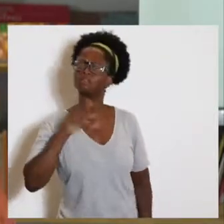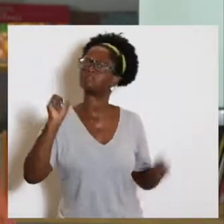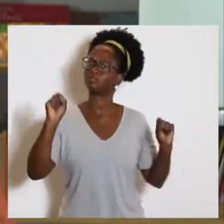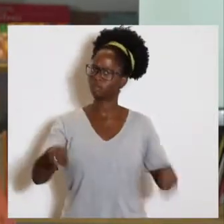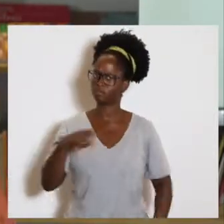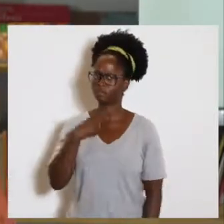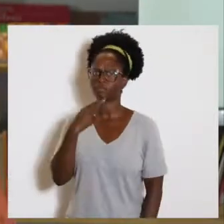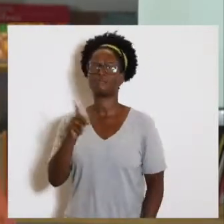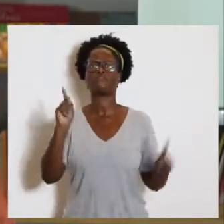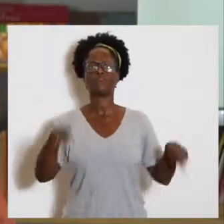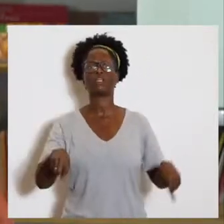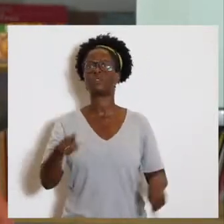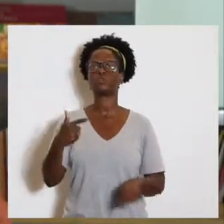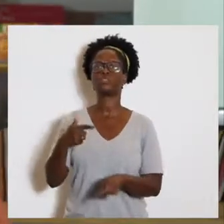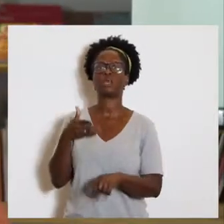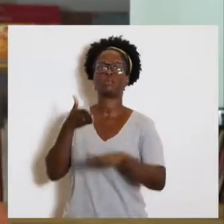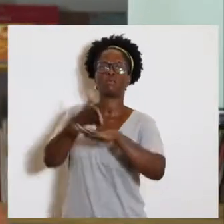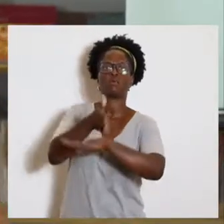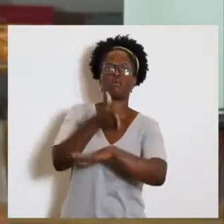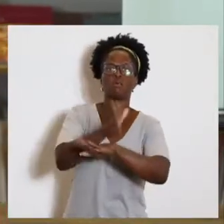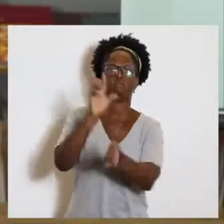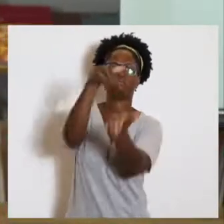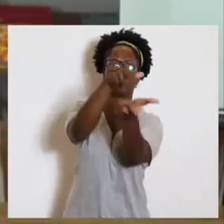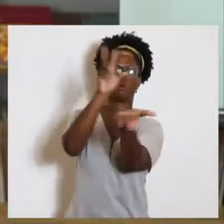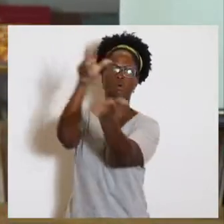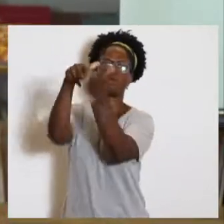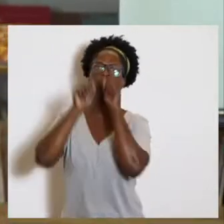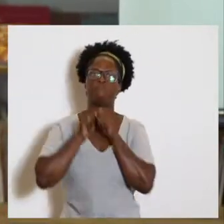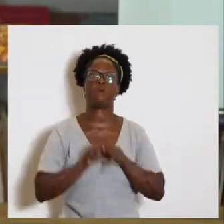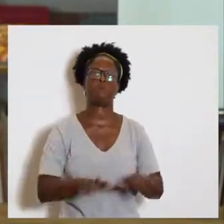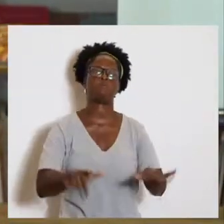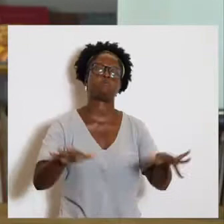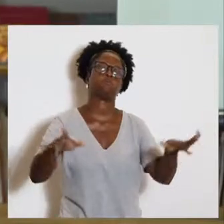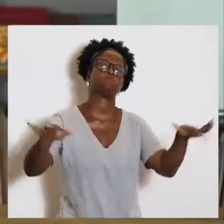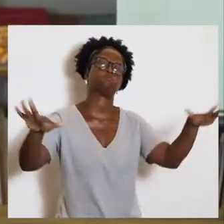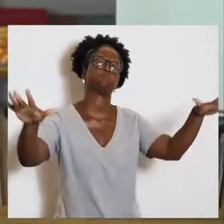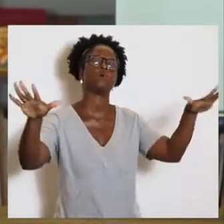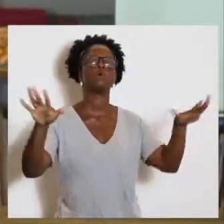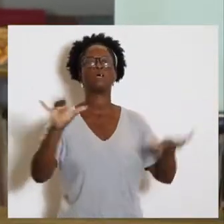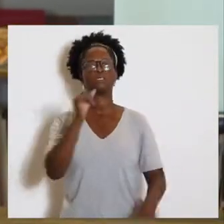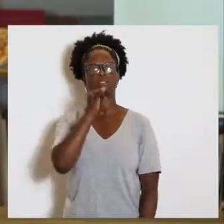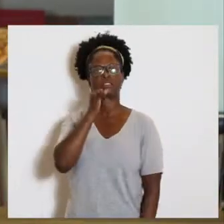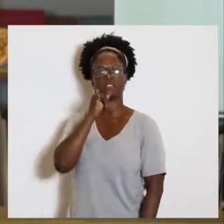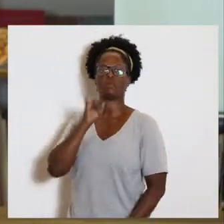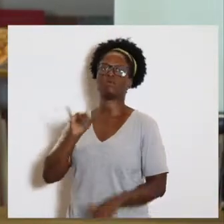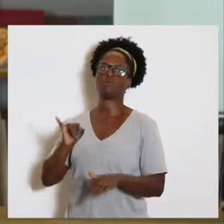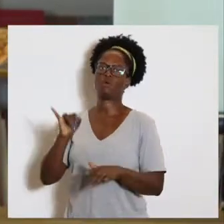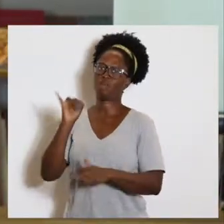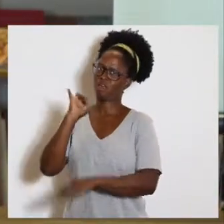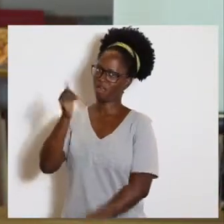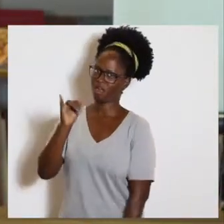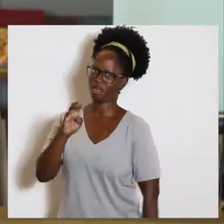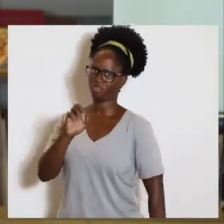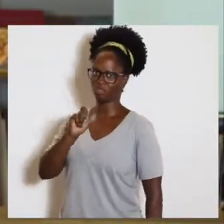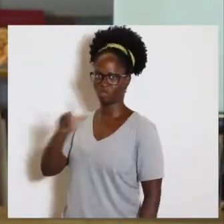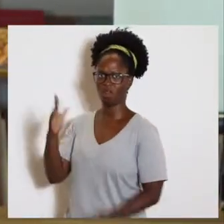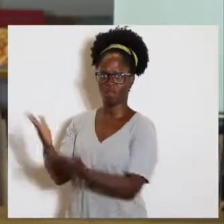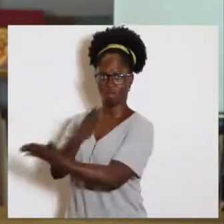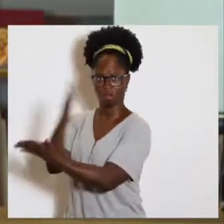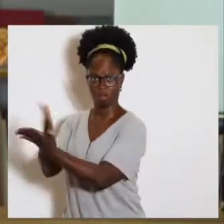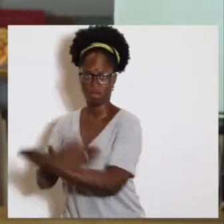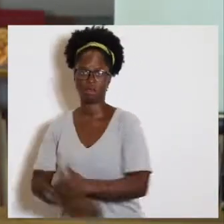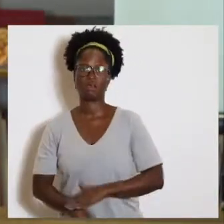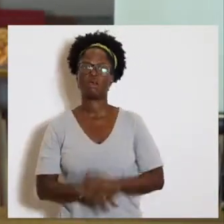eles sempre tiveram voz de que eles fizeram foi acesso a esses amplificadores quer dizer acesso por exemplo o mercado editorial acesso por exemplo